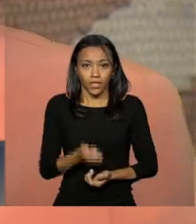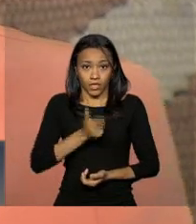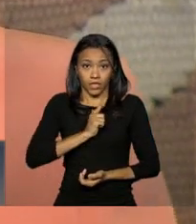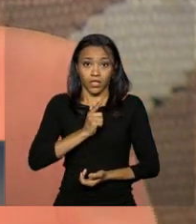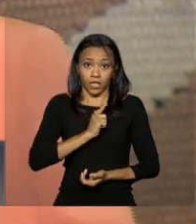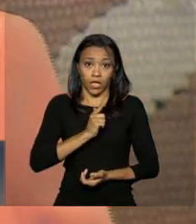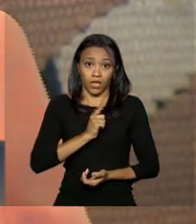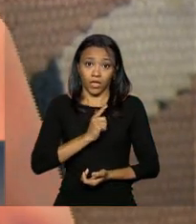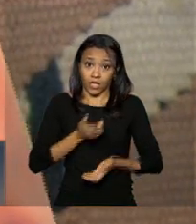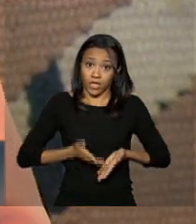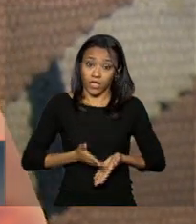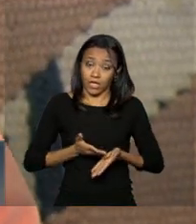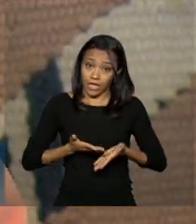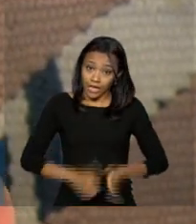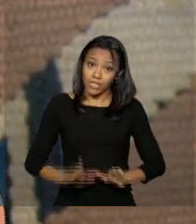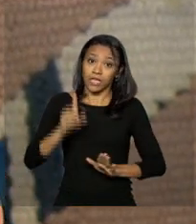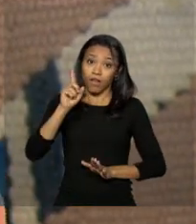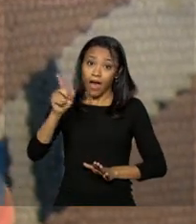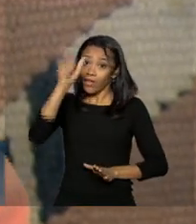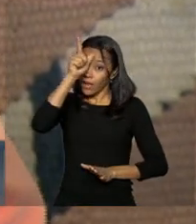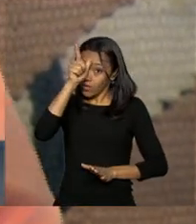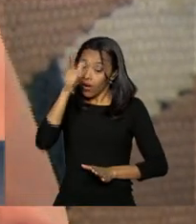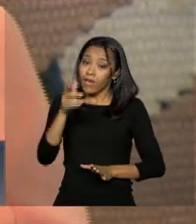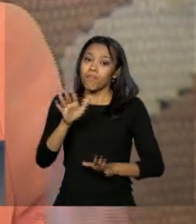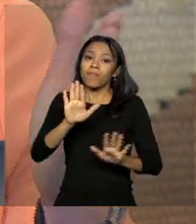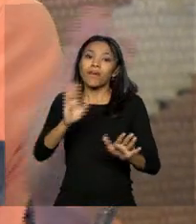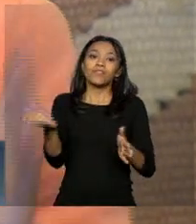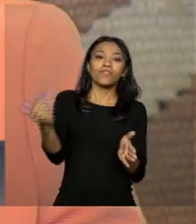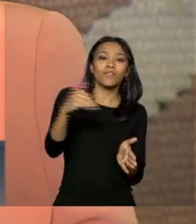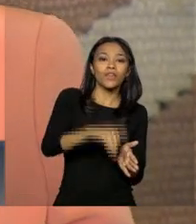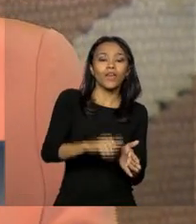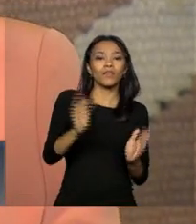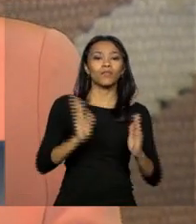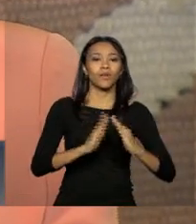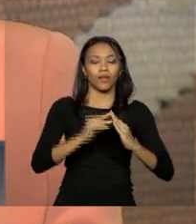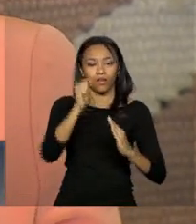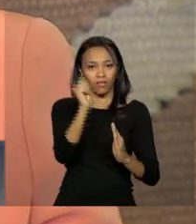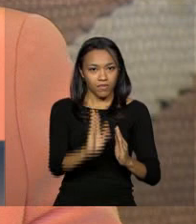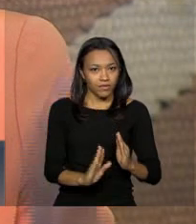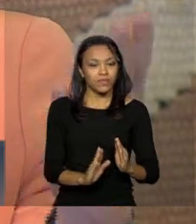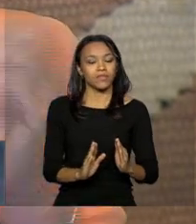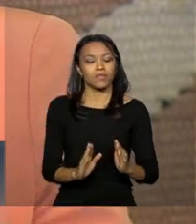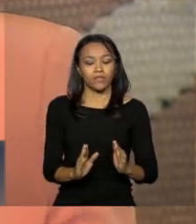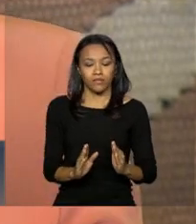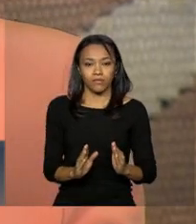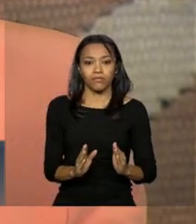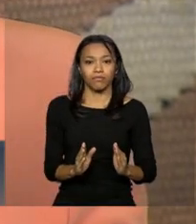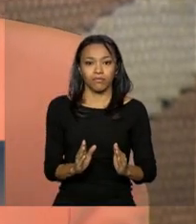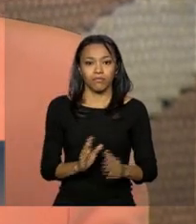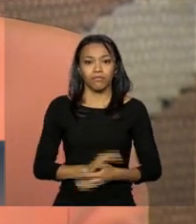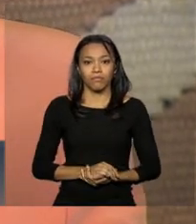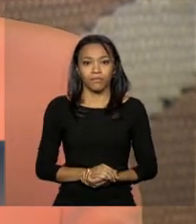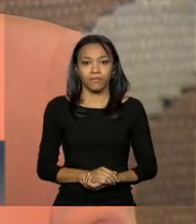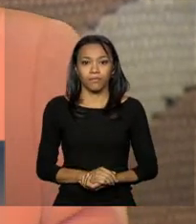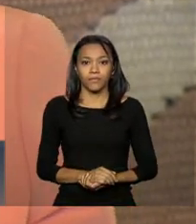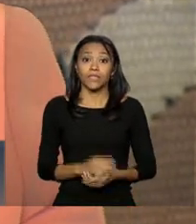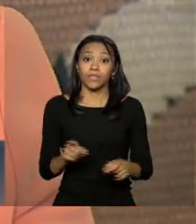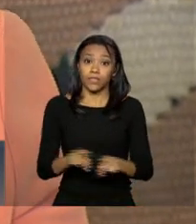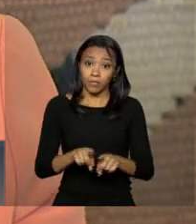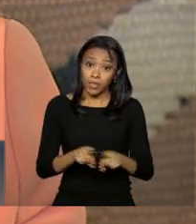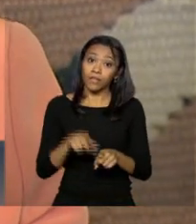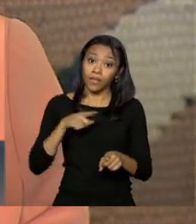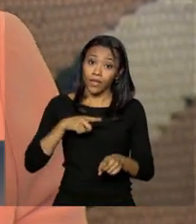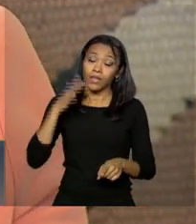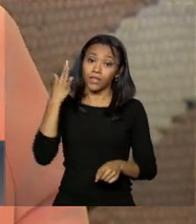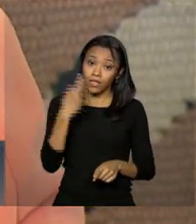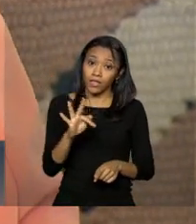que têm origem alemã, que provavelmente ainda nacionalidade alemã, e também há